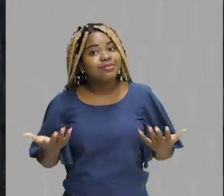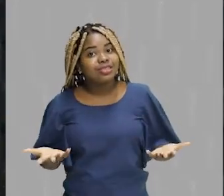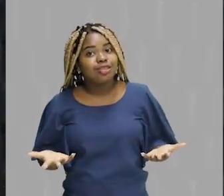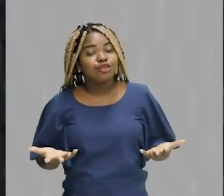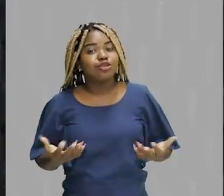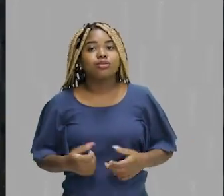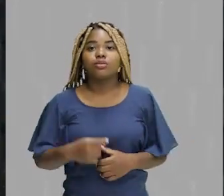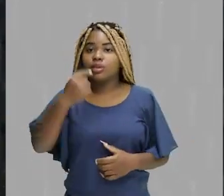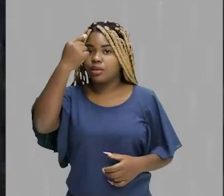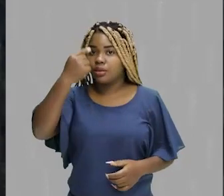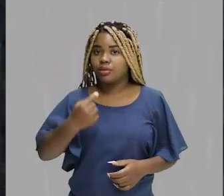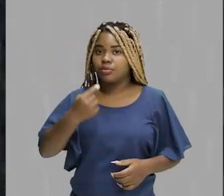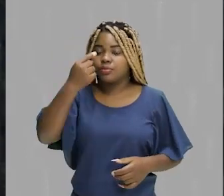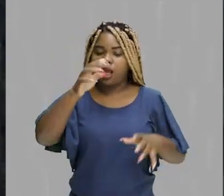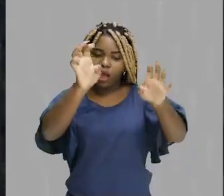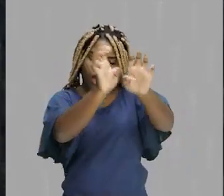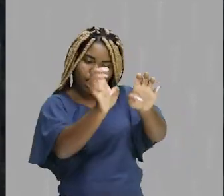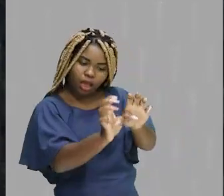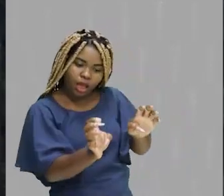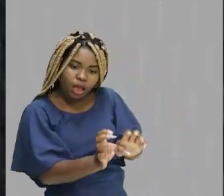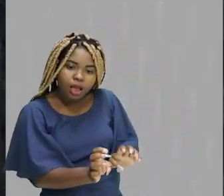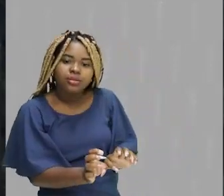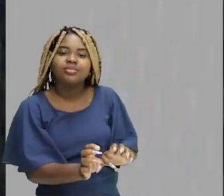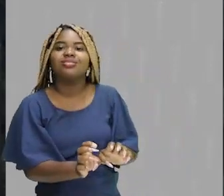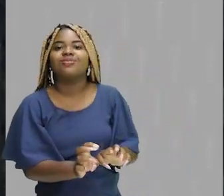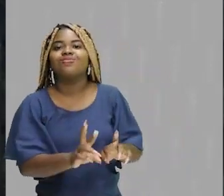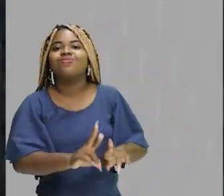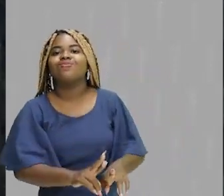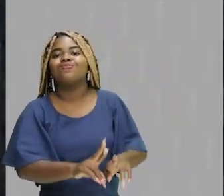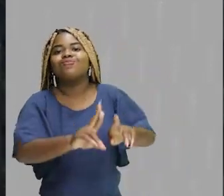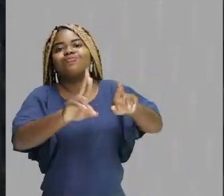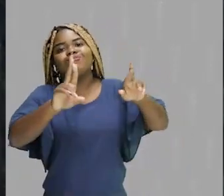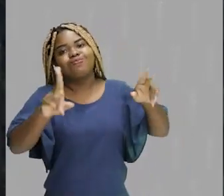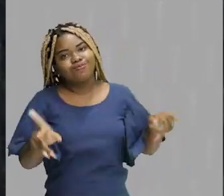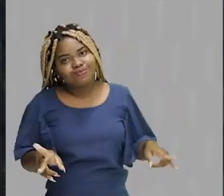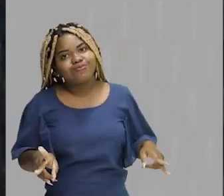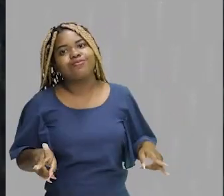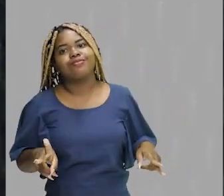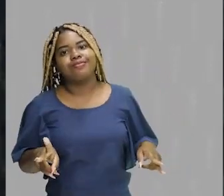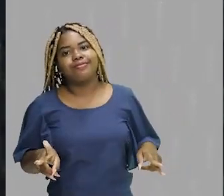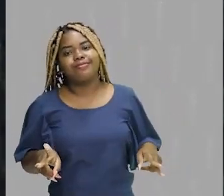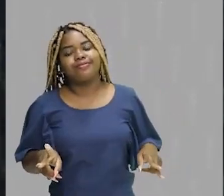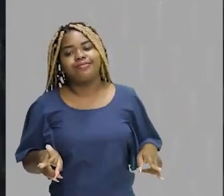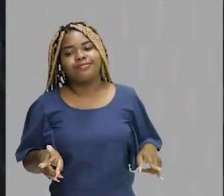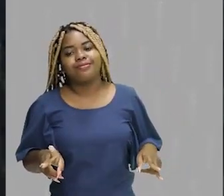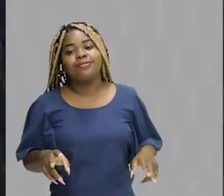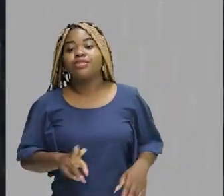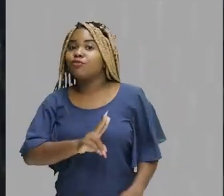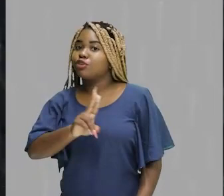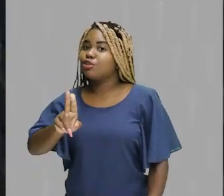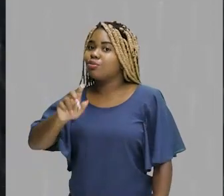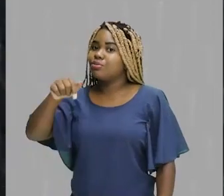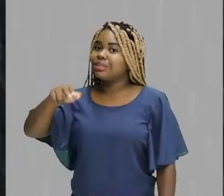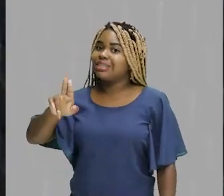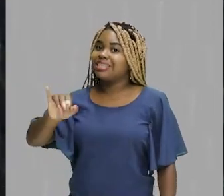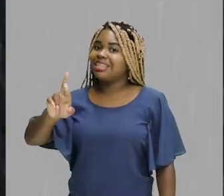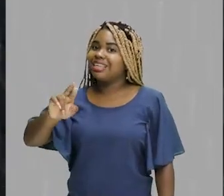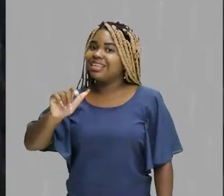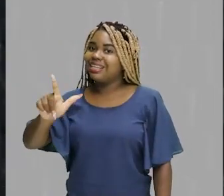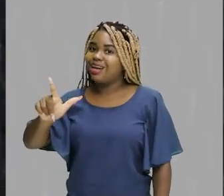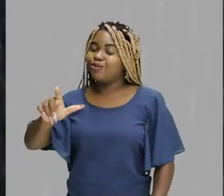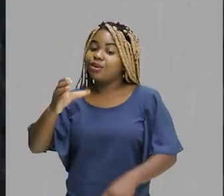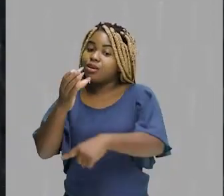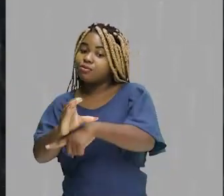são estruturas assimétricas. Então, daí vem o termo quiral. Carbono quiral